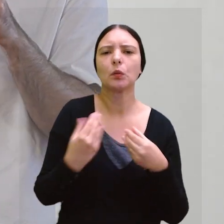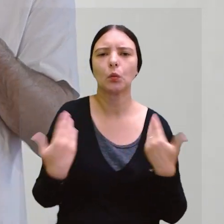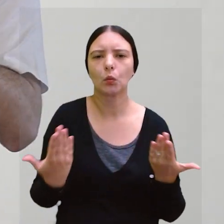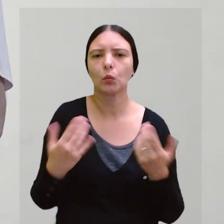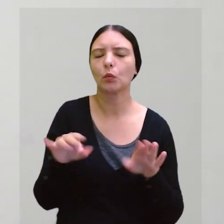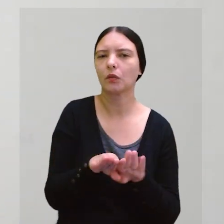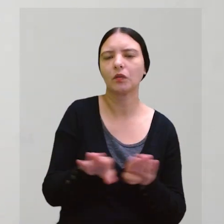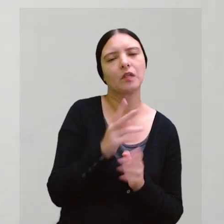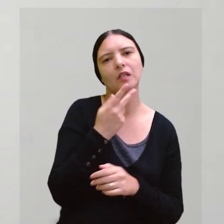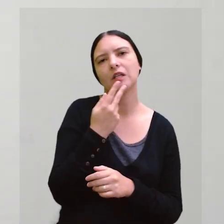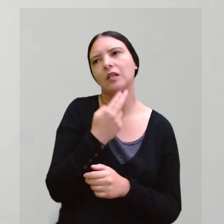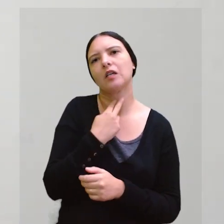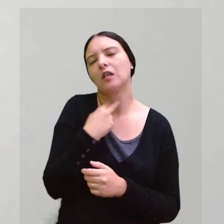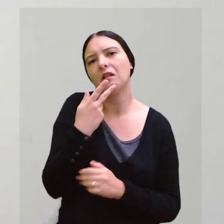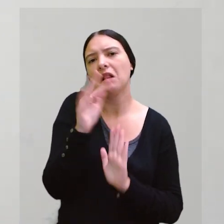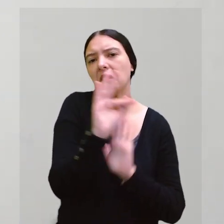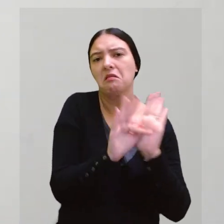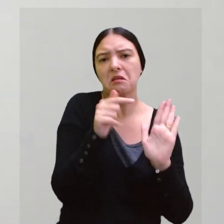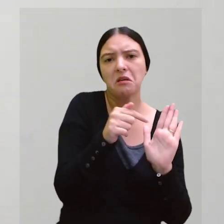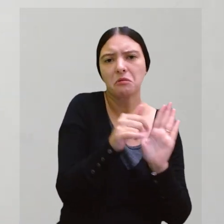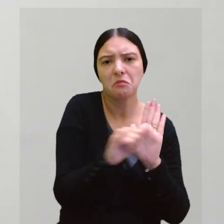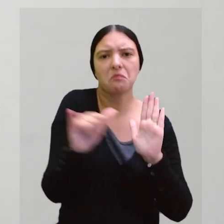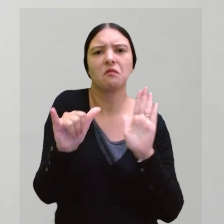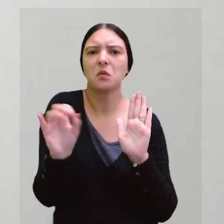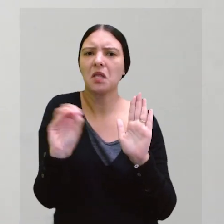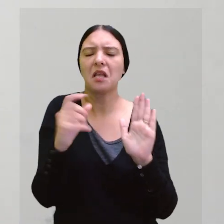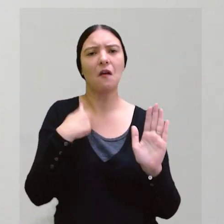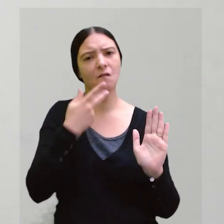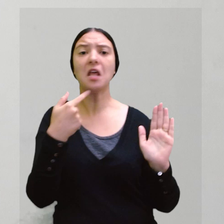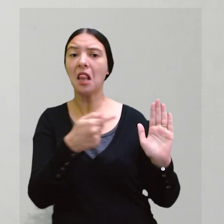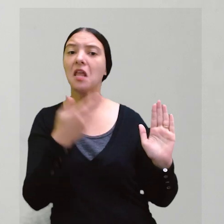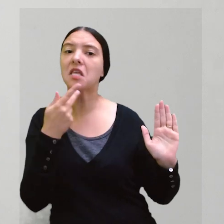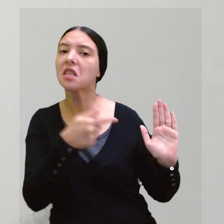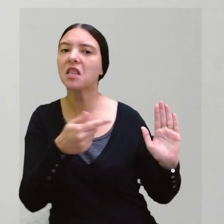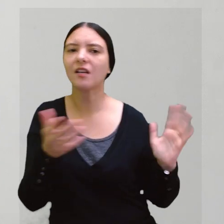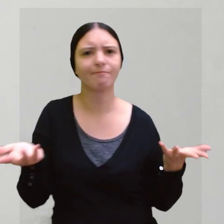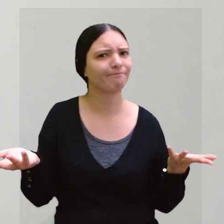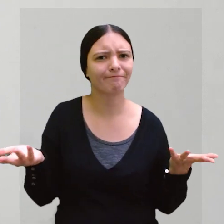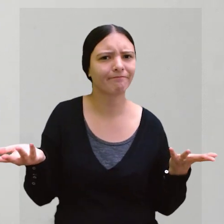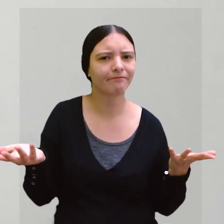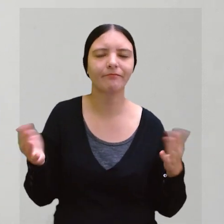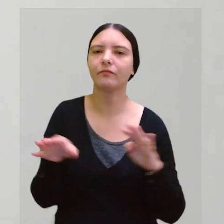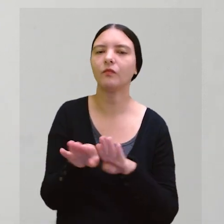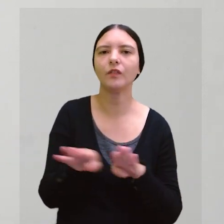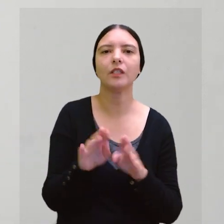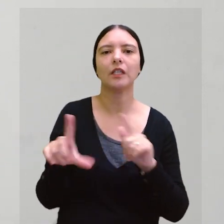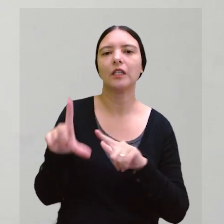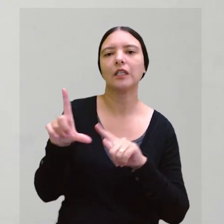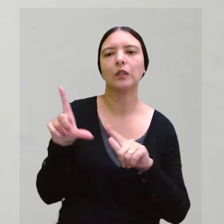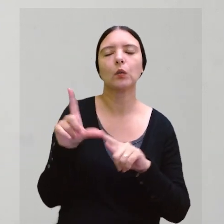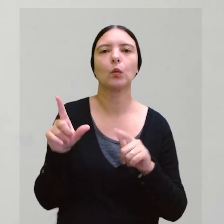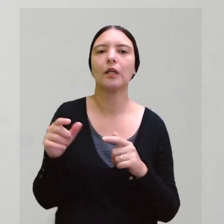não posso falar que o texto disse alguma coisa que não está dado, né? Não posso propor que o texto... não posso falar que o hino do